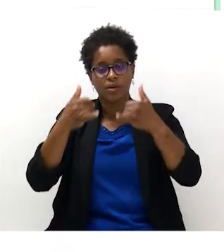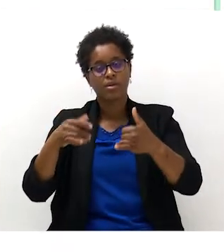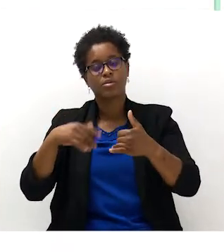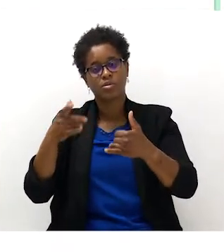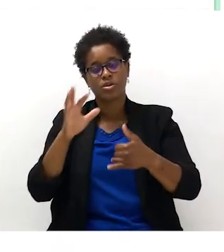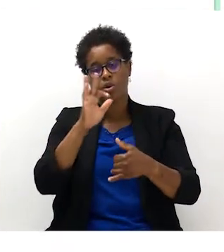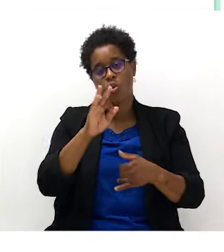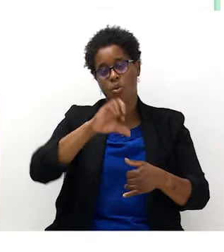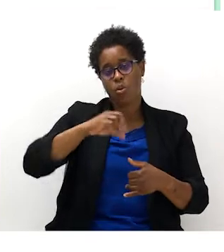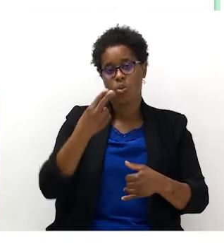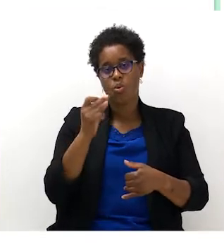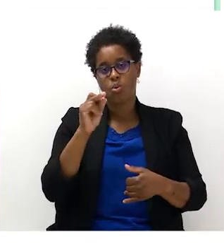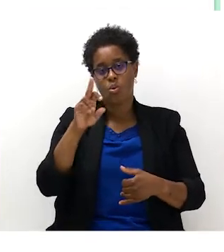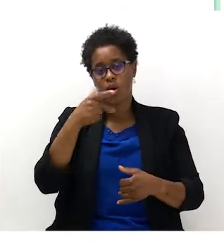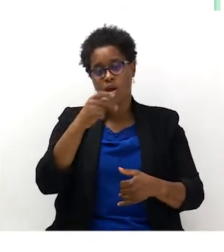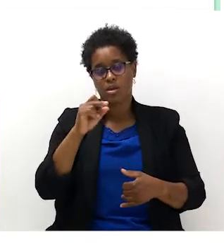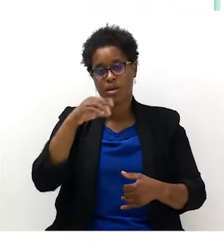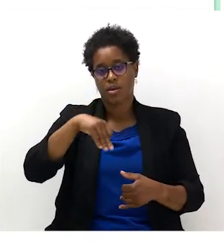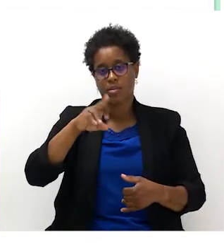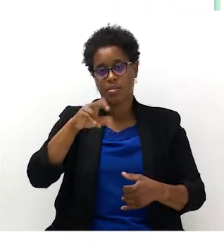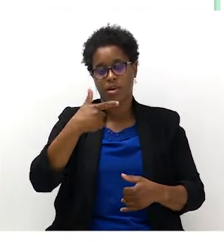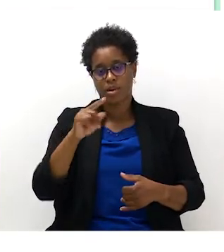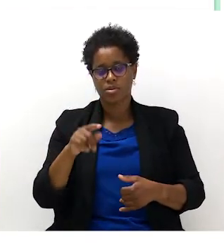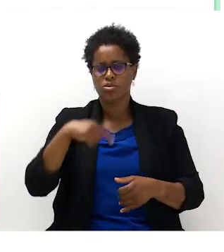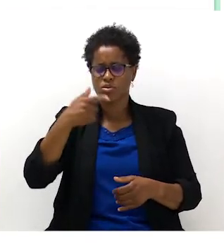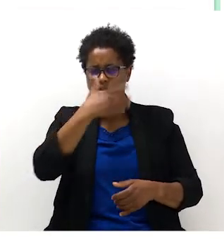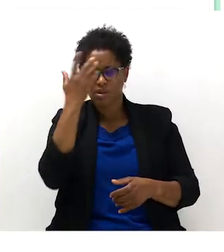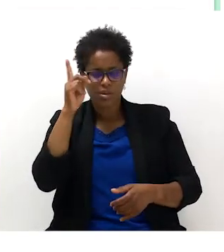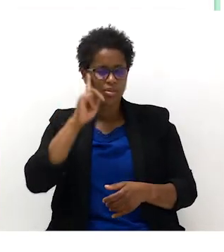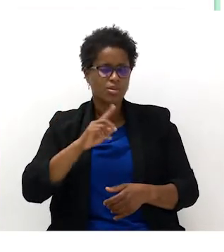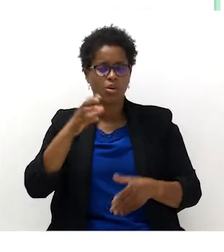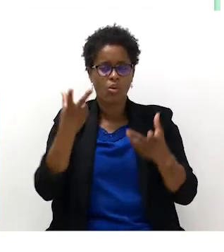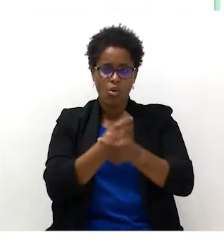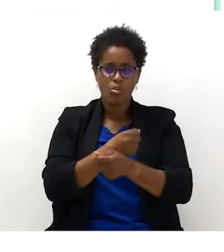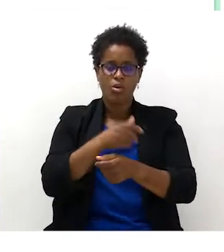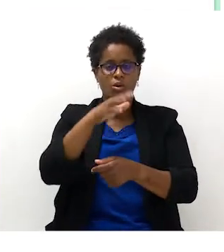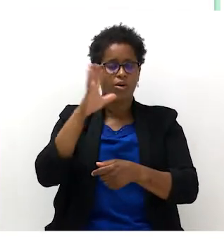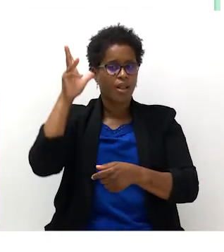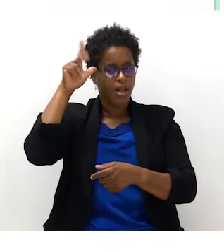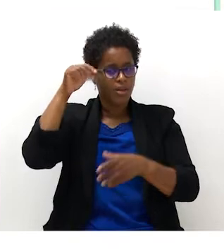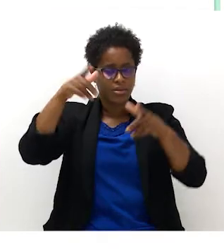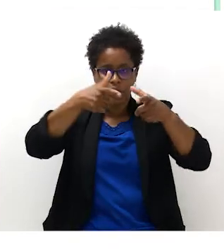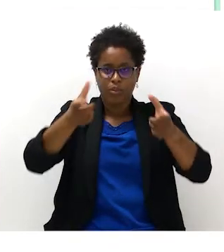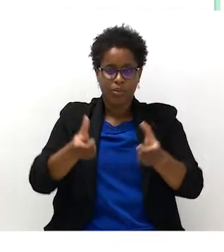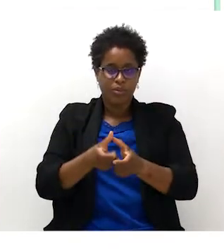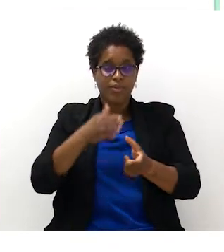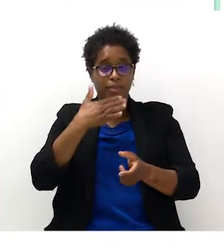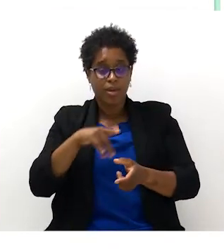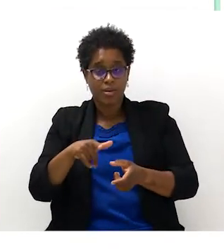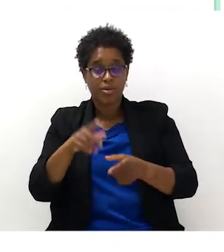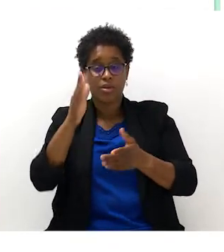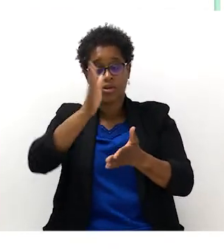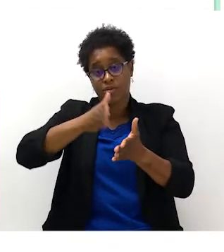No outro dia, a Marta comprou um queijo e dividiu em 4 partes iguais.